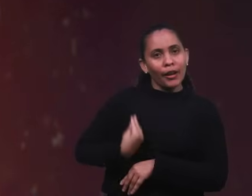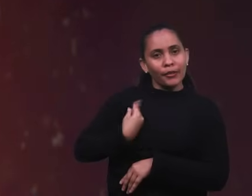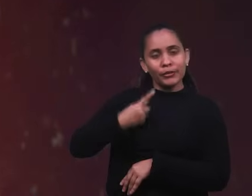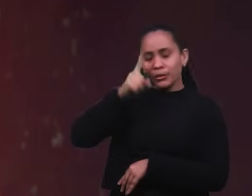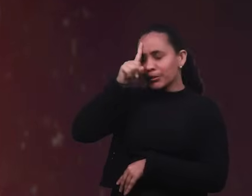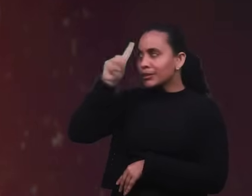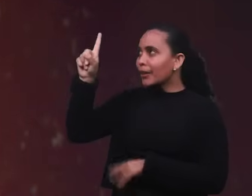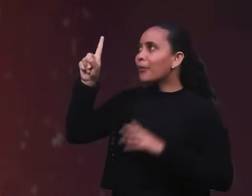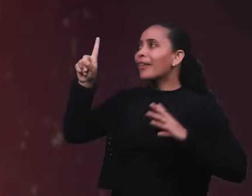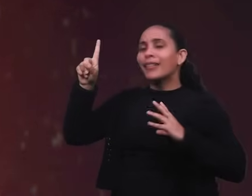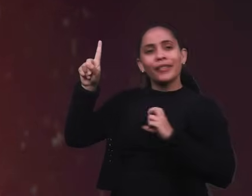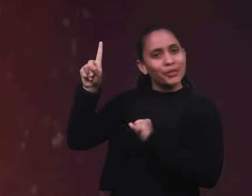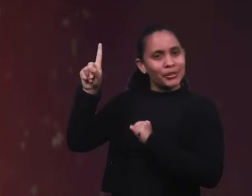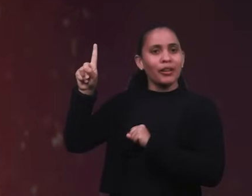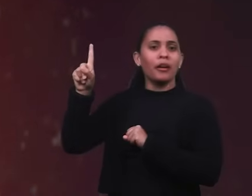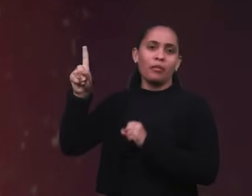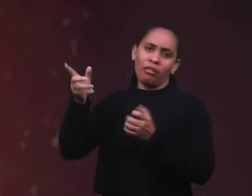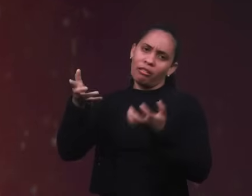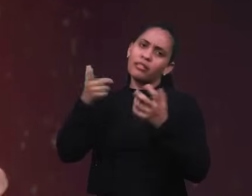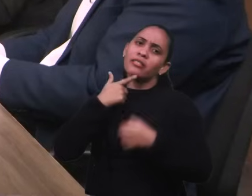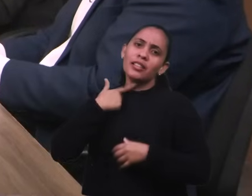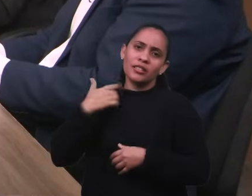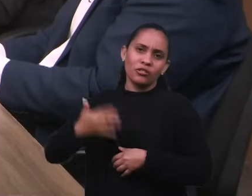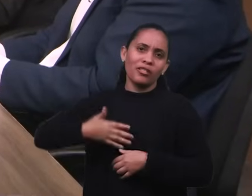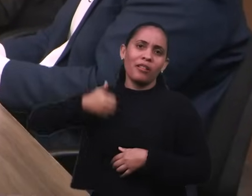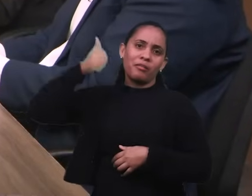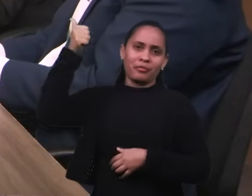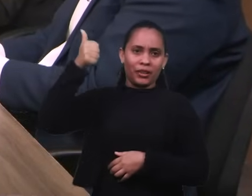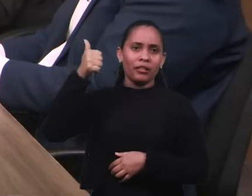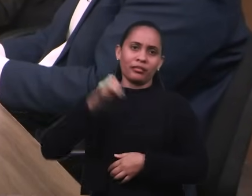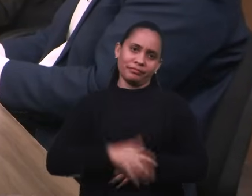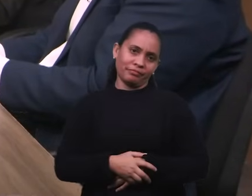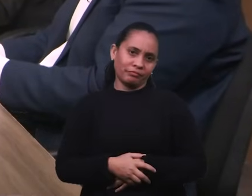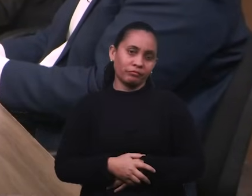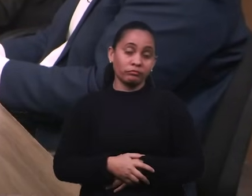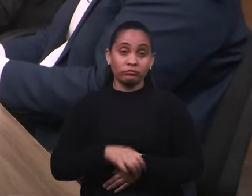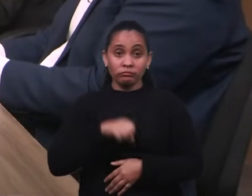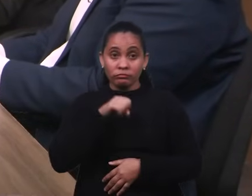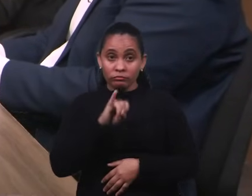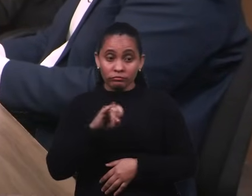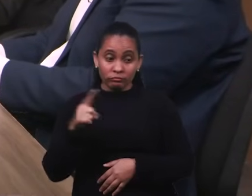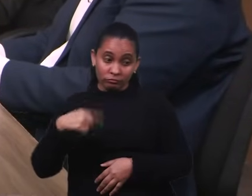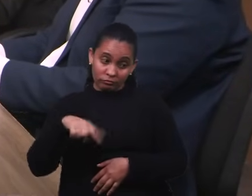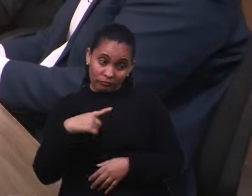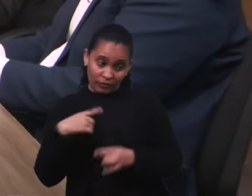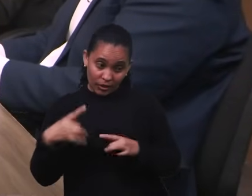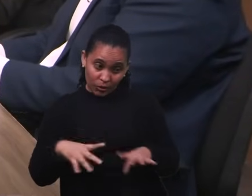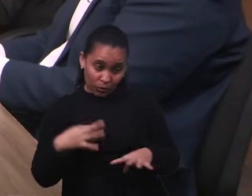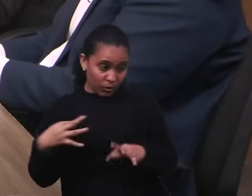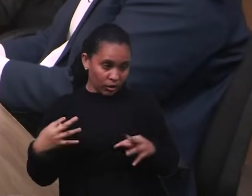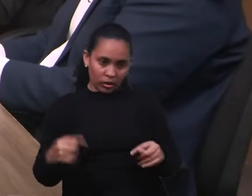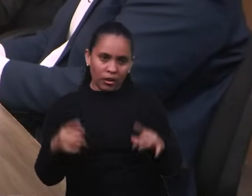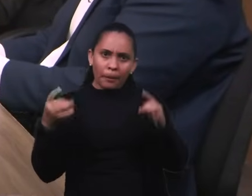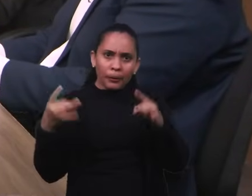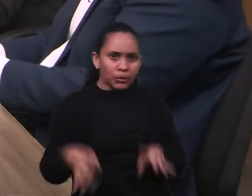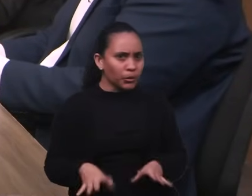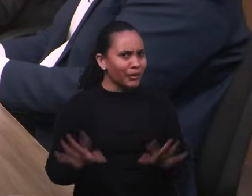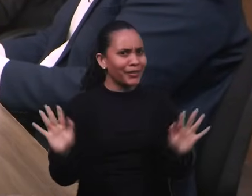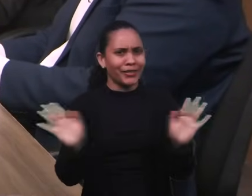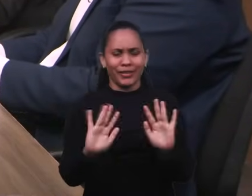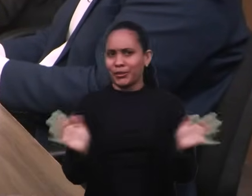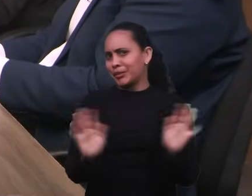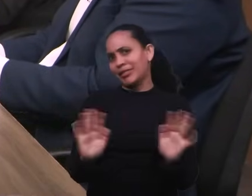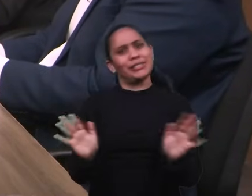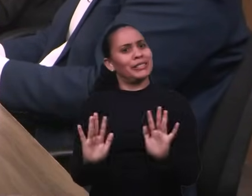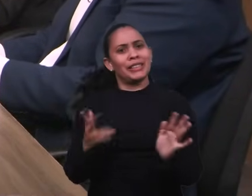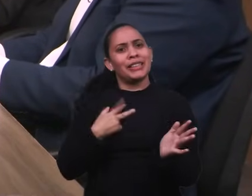Senhor, ele nos ama. Ele quer o melhor, né? Ele podia muito bem falar assim, não, já que você vai errar tudo, vou deixar você sozinho. Ele não nos deixa sozinhos, o Senhor não nos